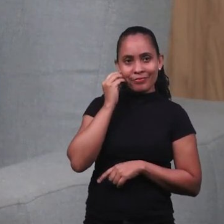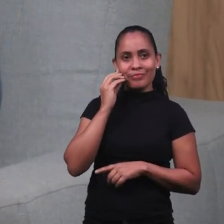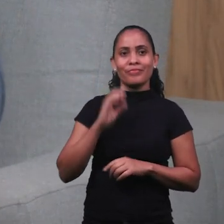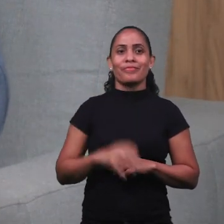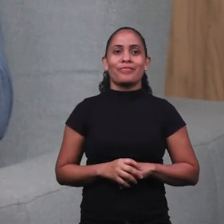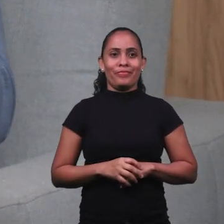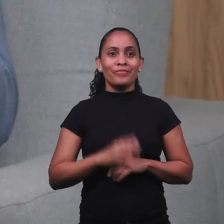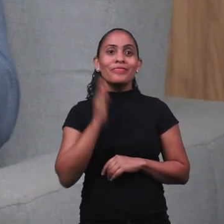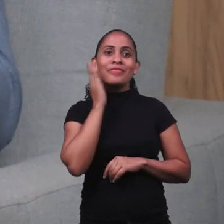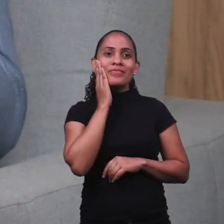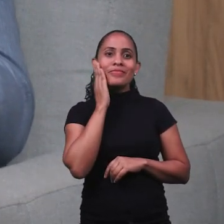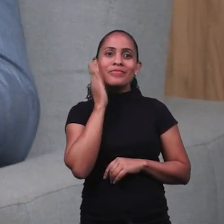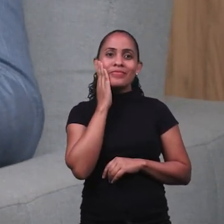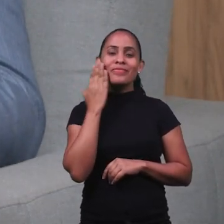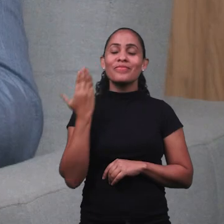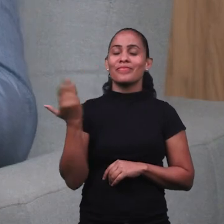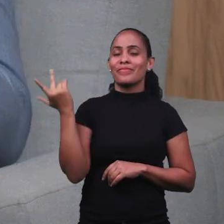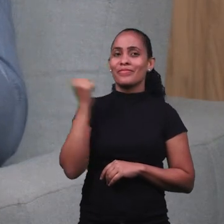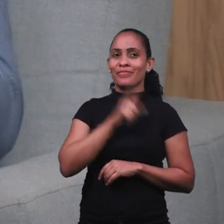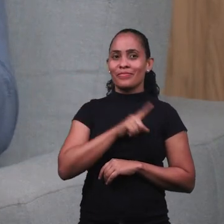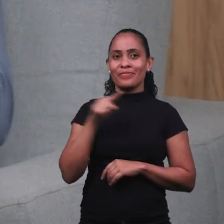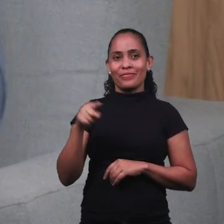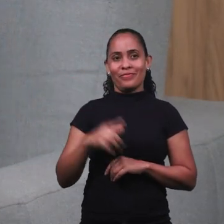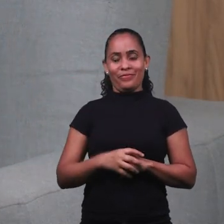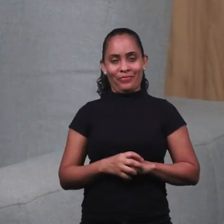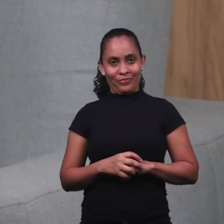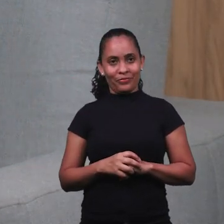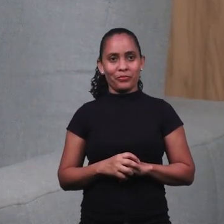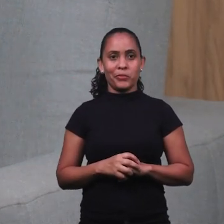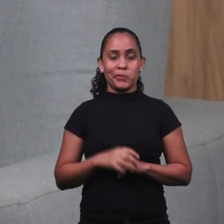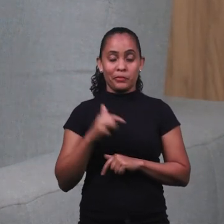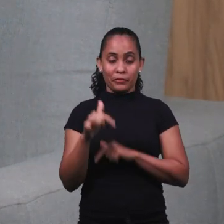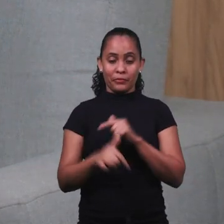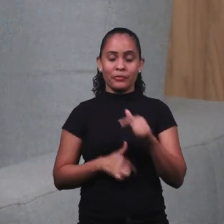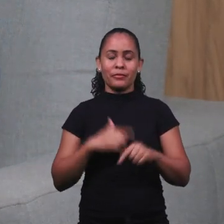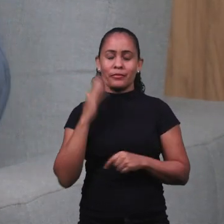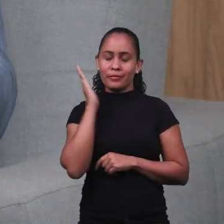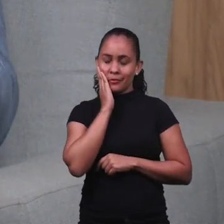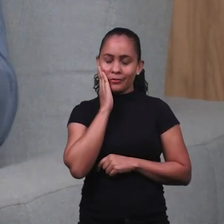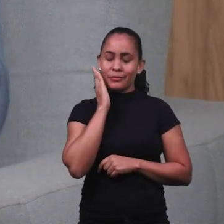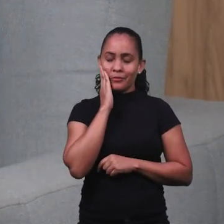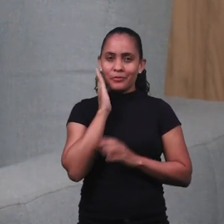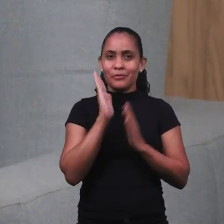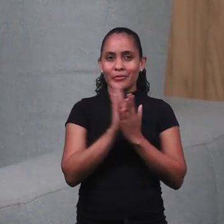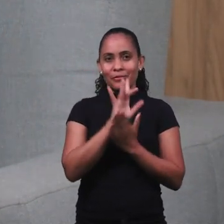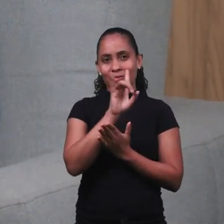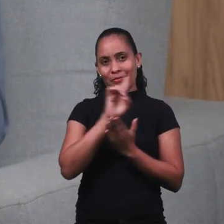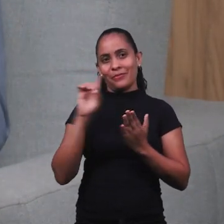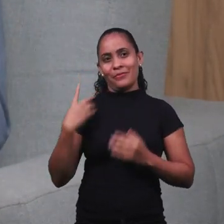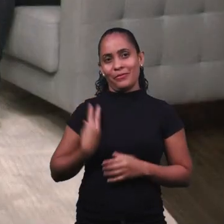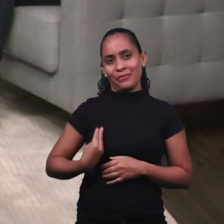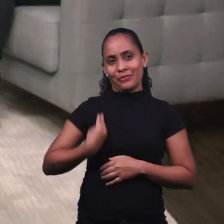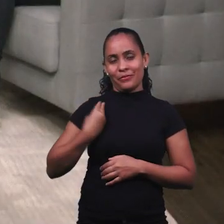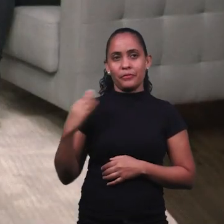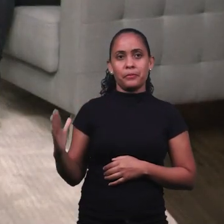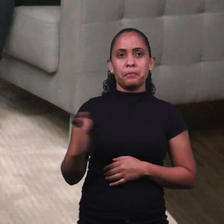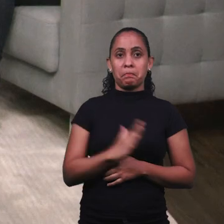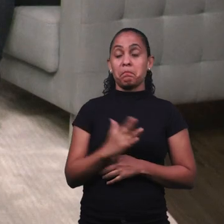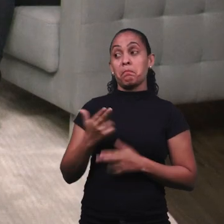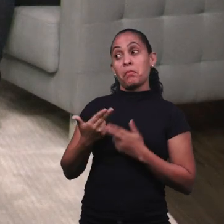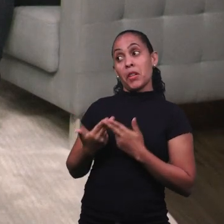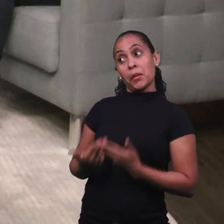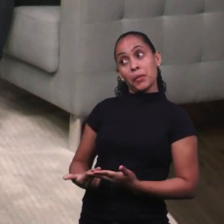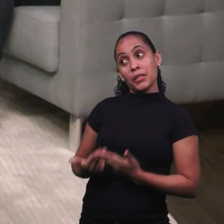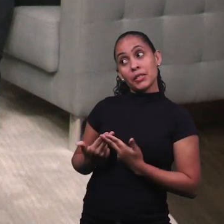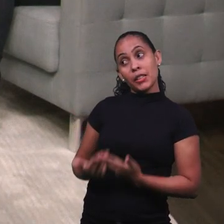deste entendimento que se alcança pela longevidade, que é o entendimento da palavra viva. A paciência